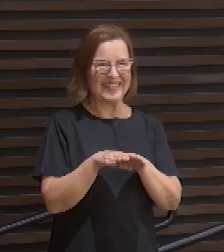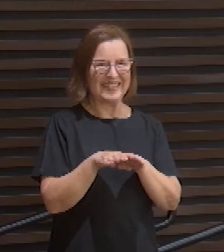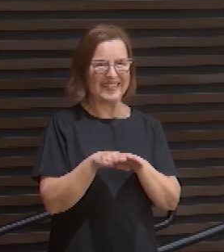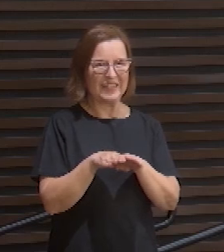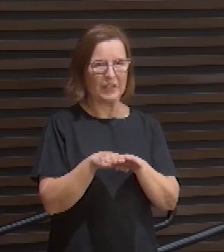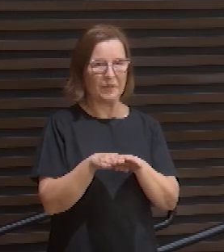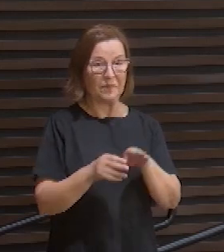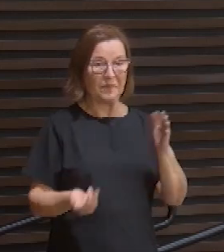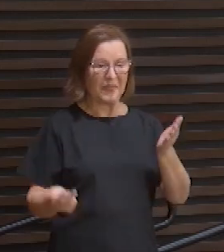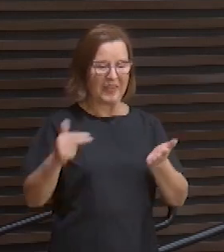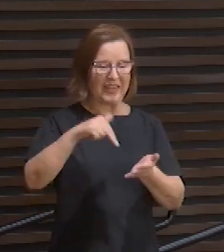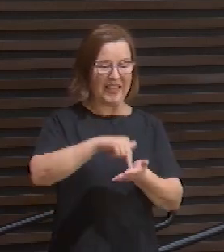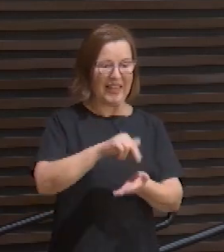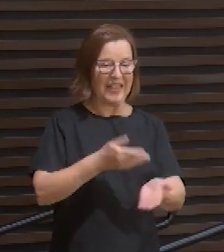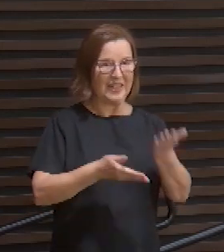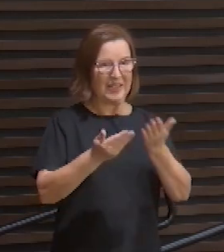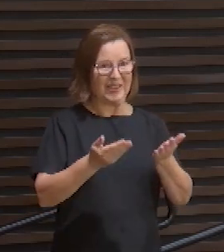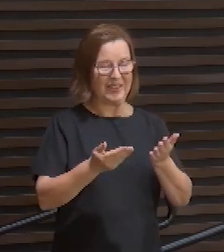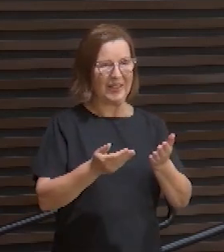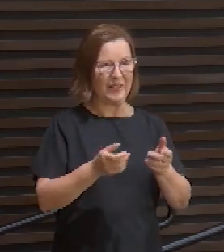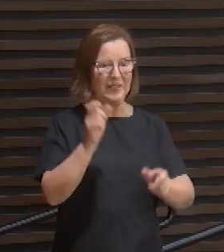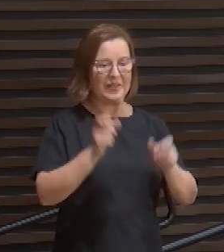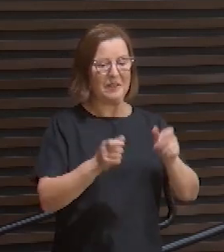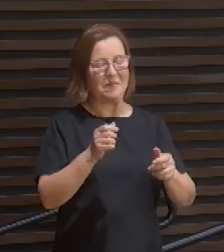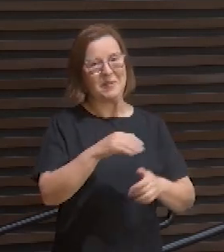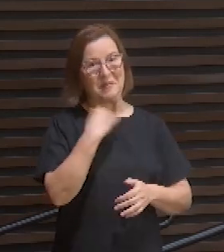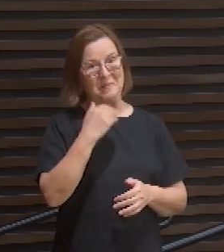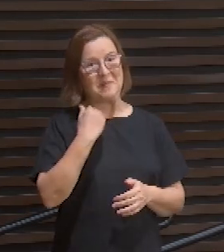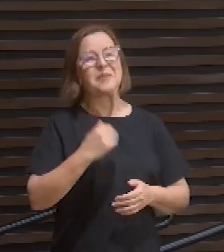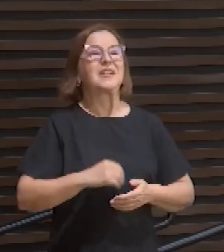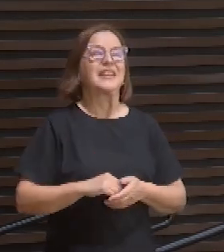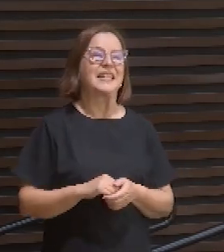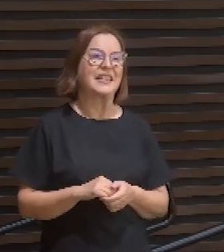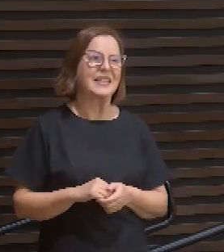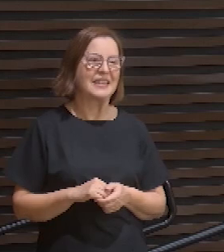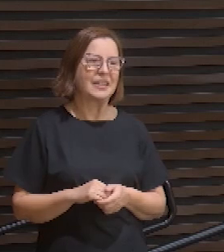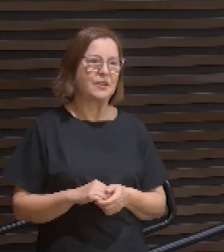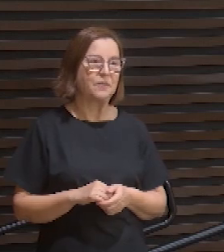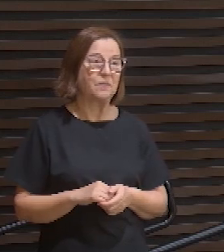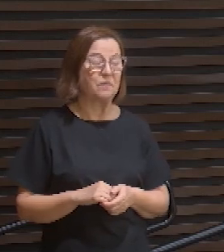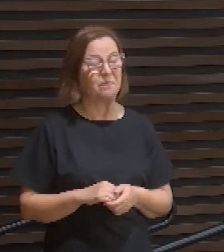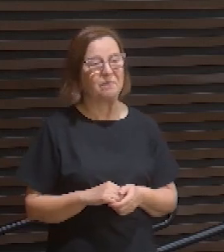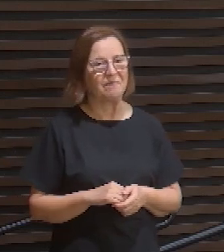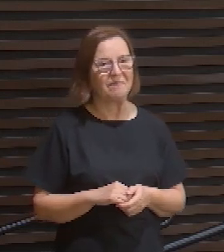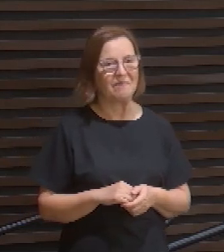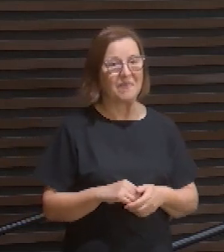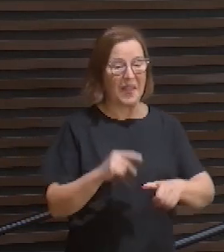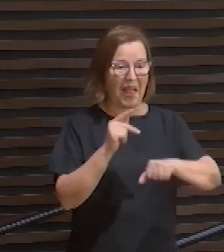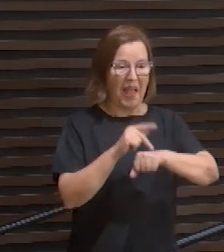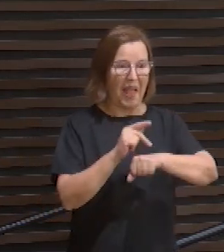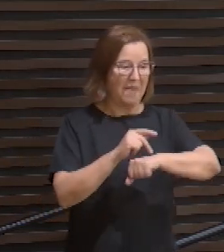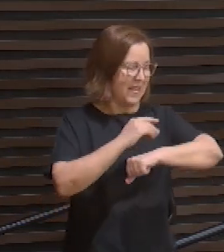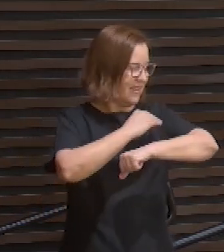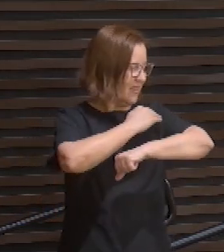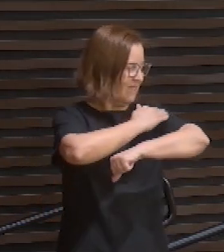A ressurreição dos mortos é a pedra angular do Evangelho.